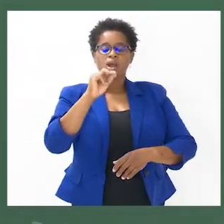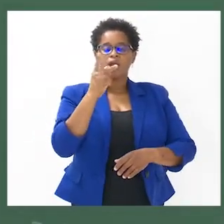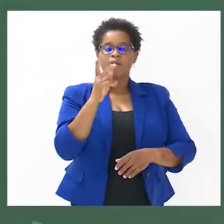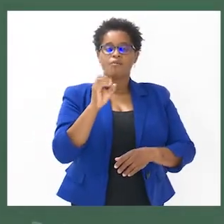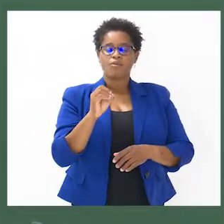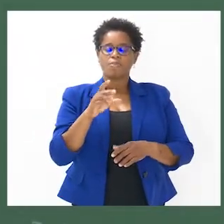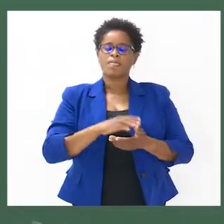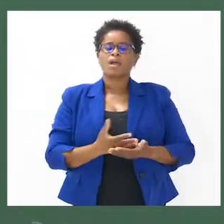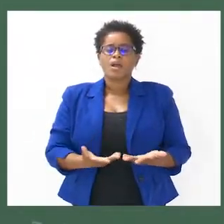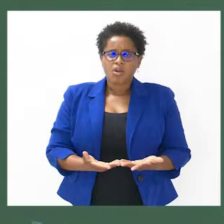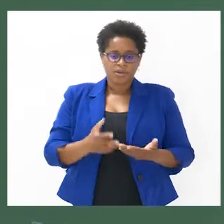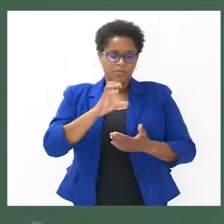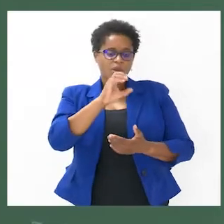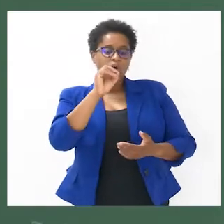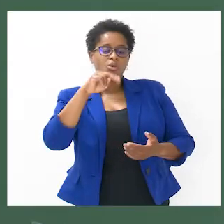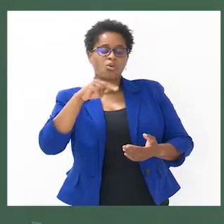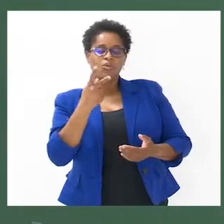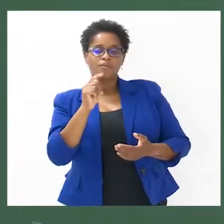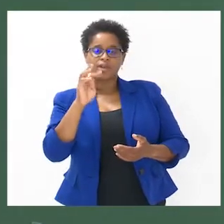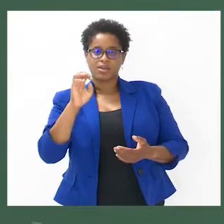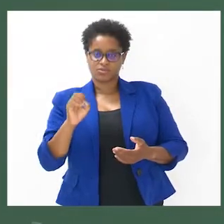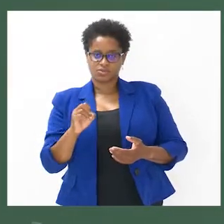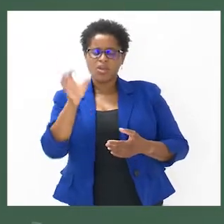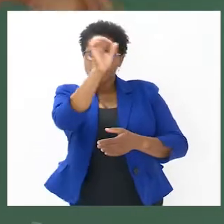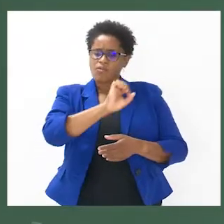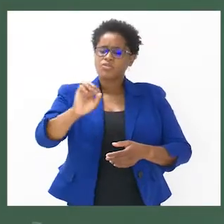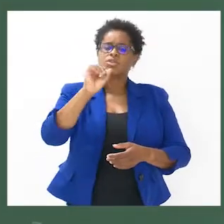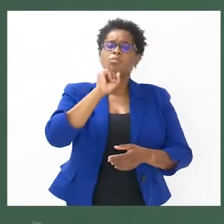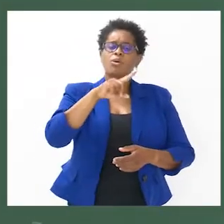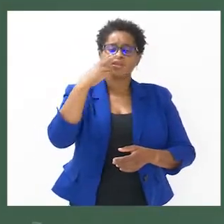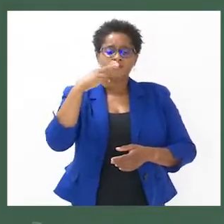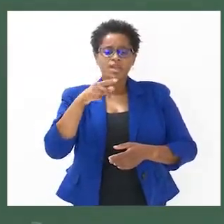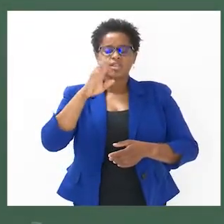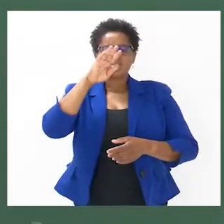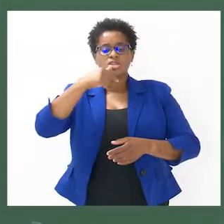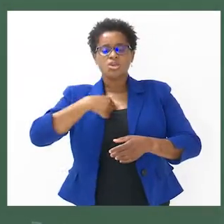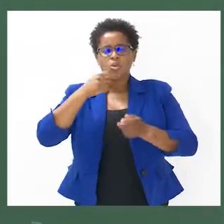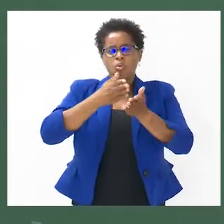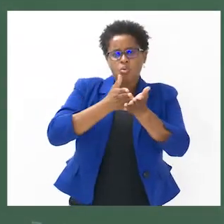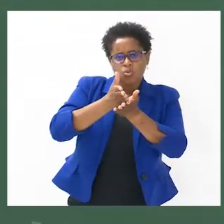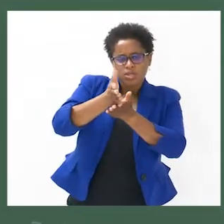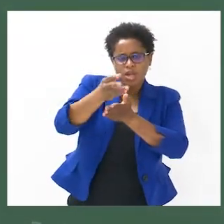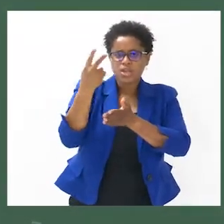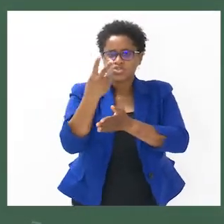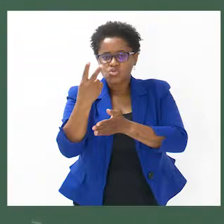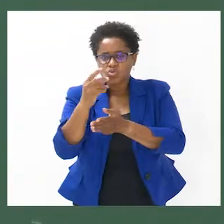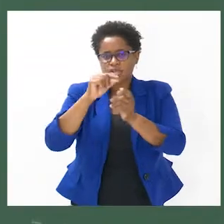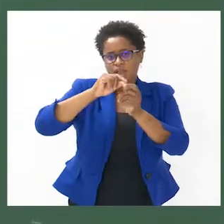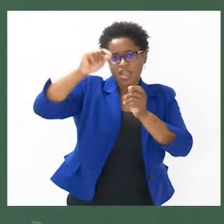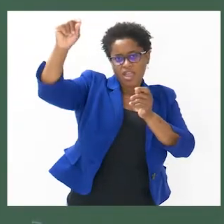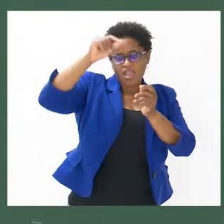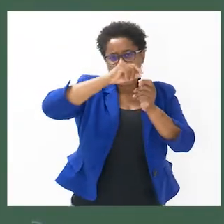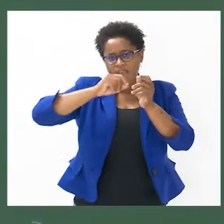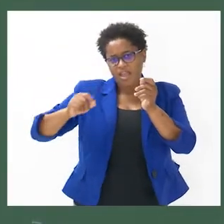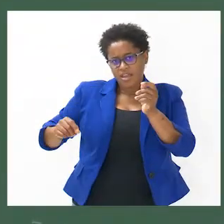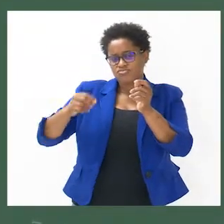Convexo. Vocês podem ver que se eu prolongar as duas